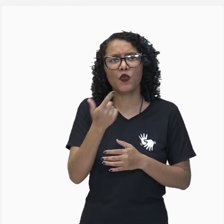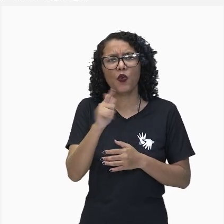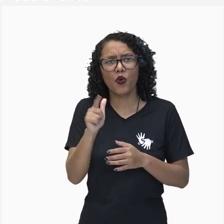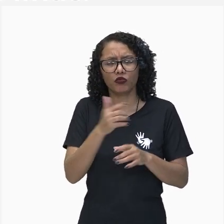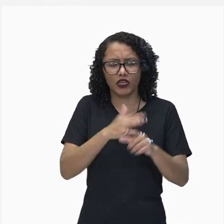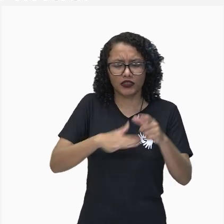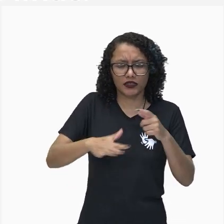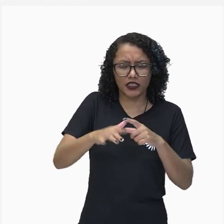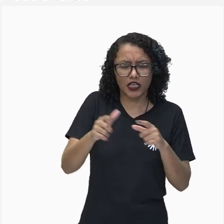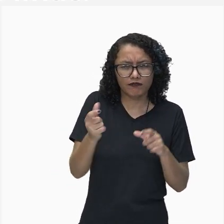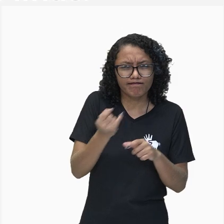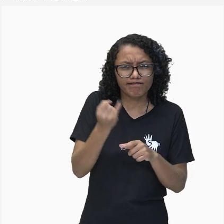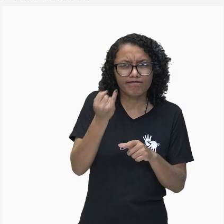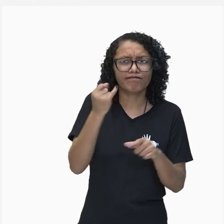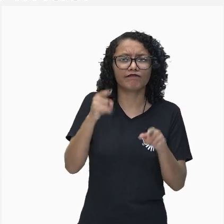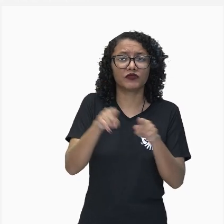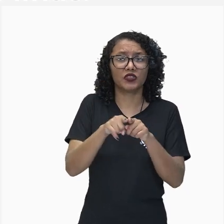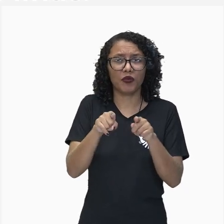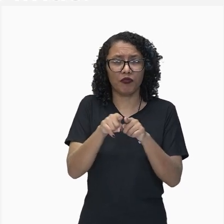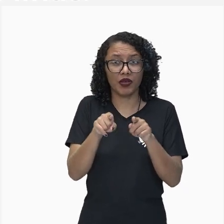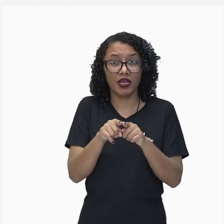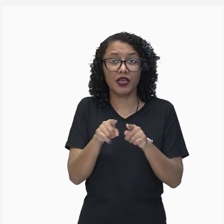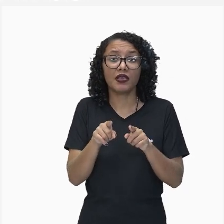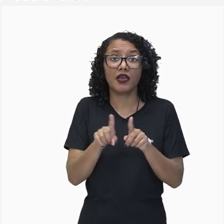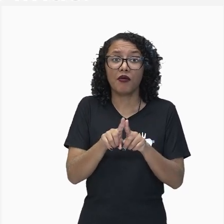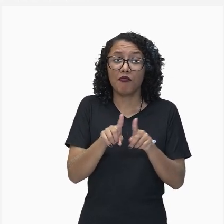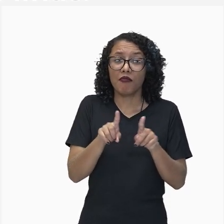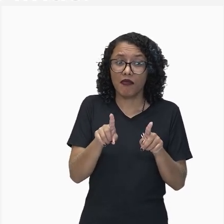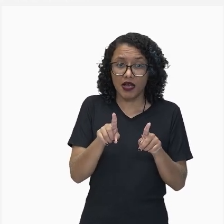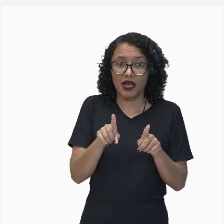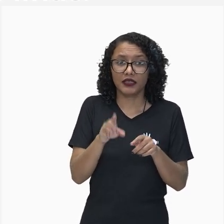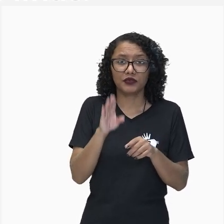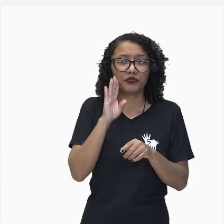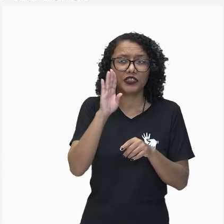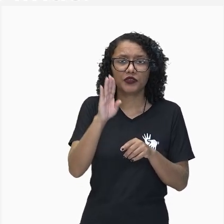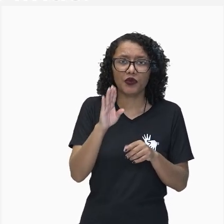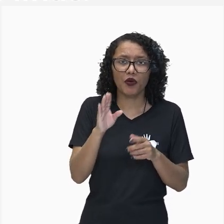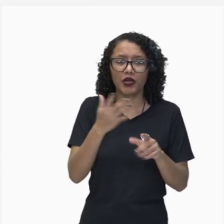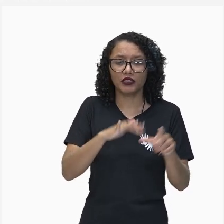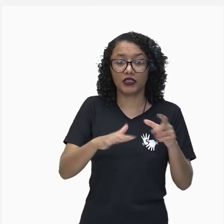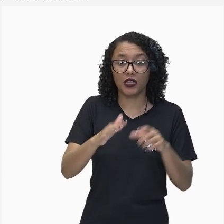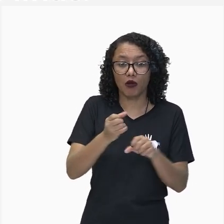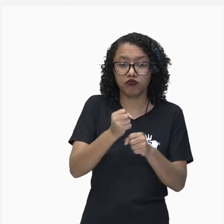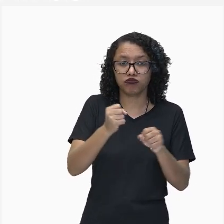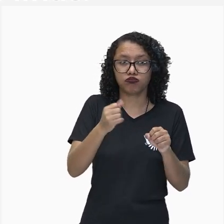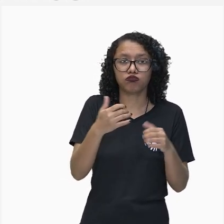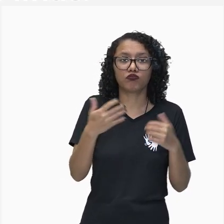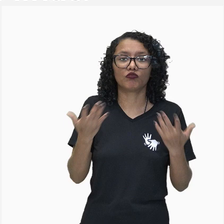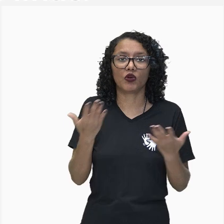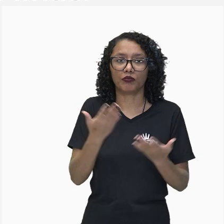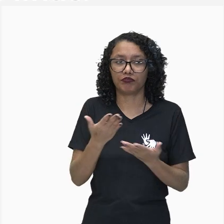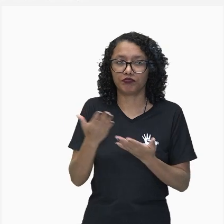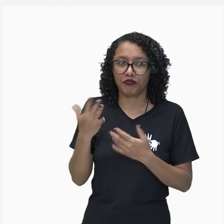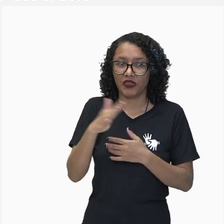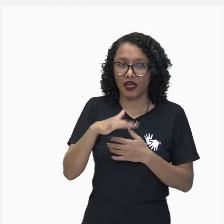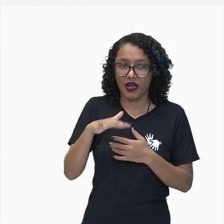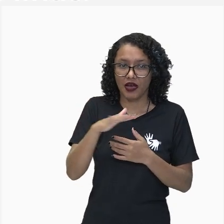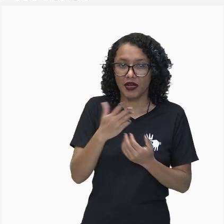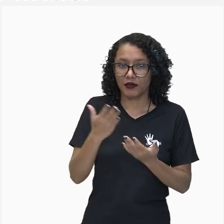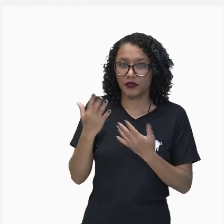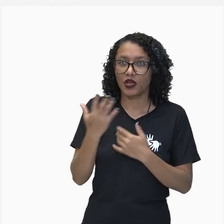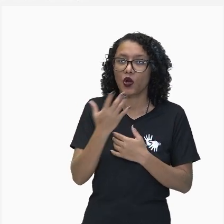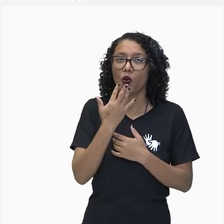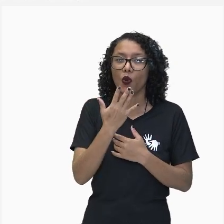ilhas importantes, porém, acaba sendo formado principalmente por a região de